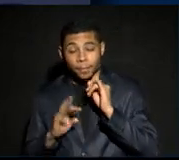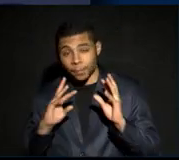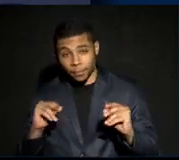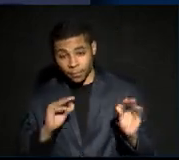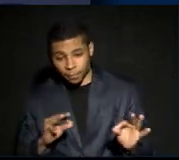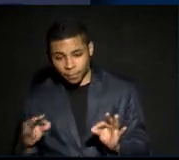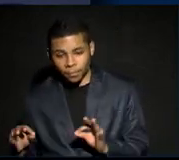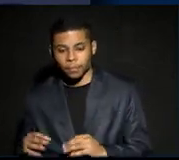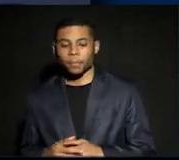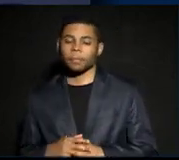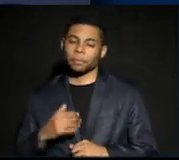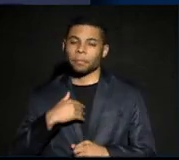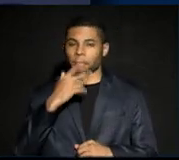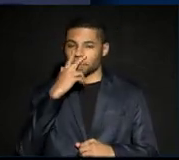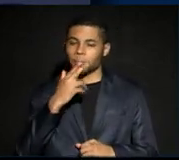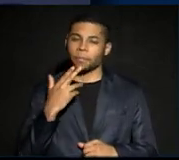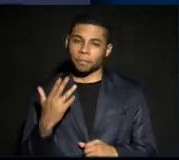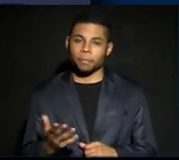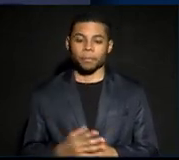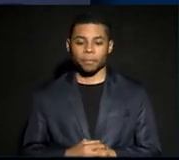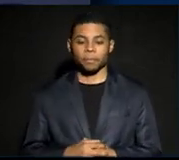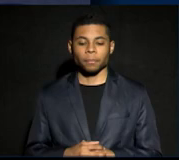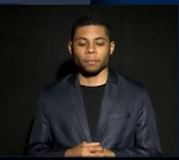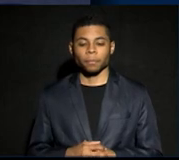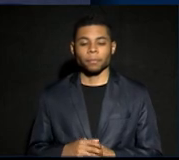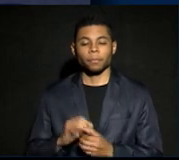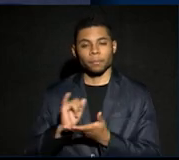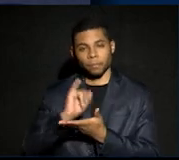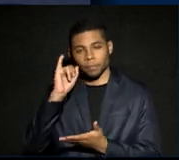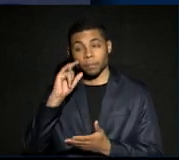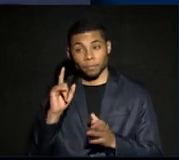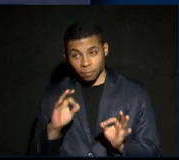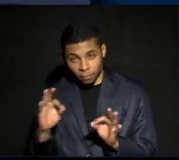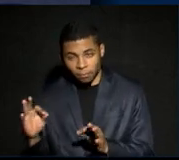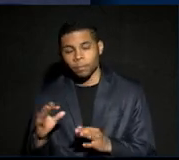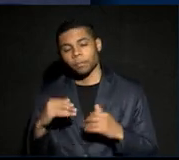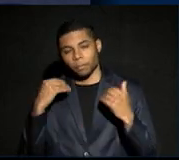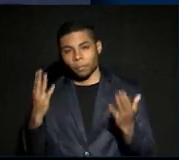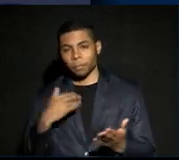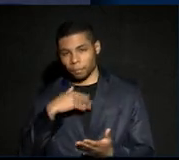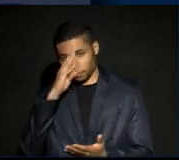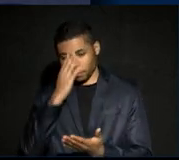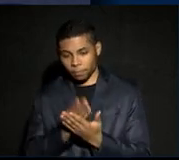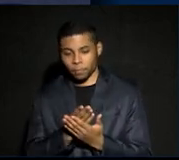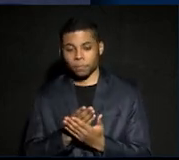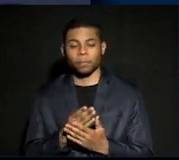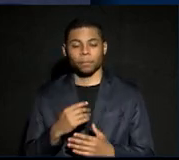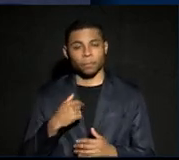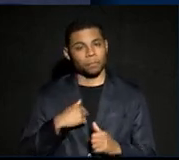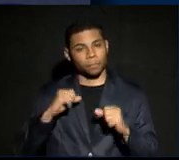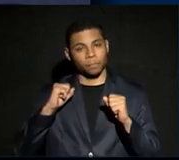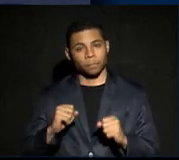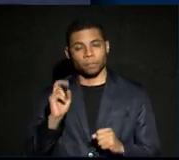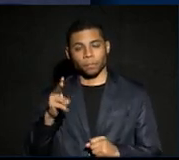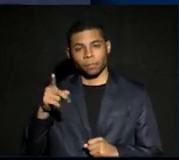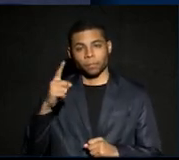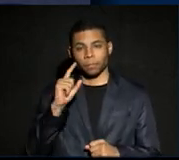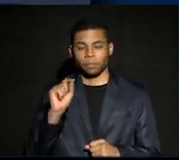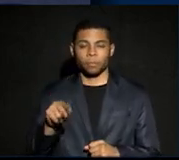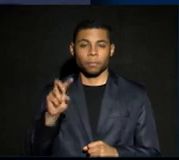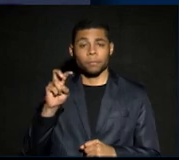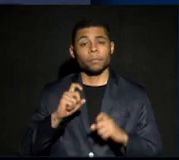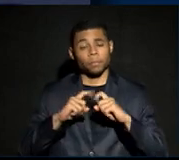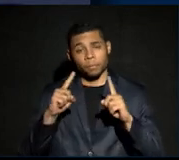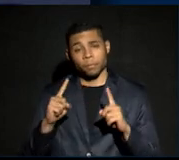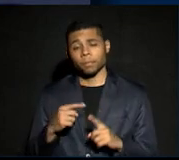corretas, eu acho que aí, se as projeções de inflação estiverem corretas, eu acredito que você poderia até chegar no 10,5,